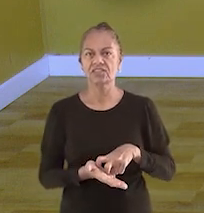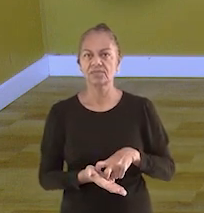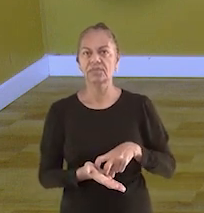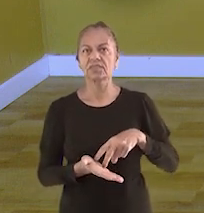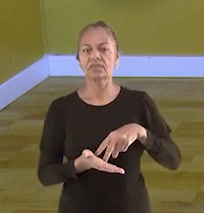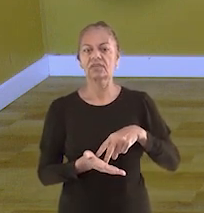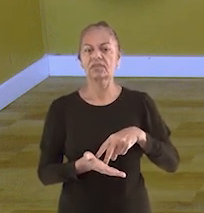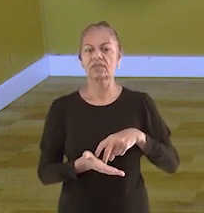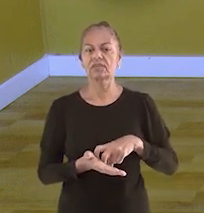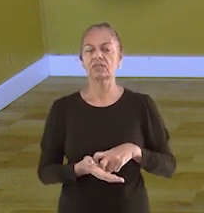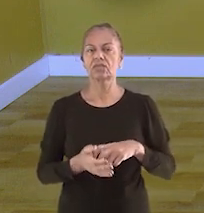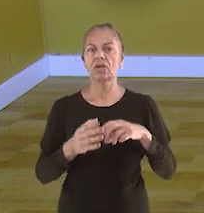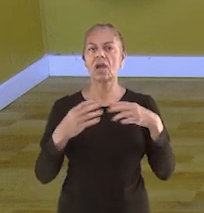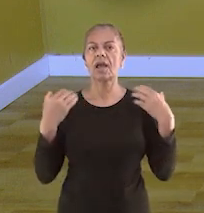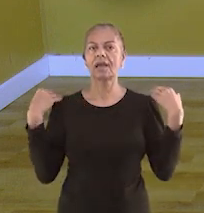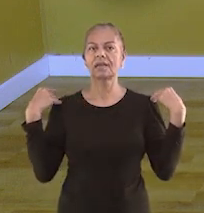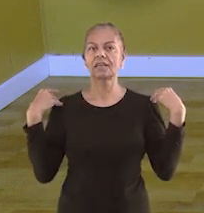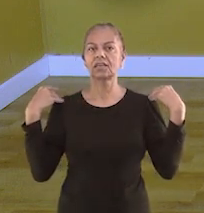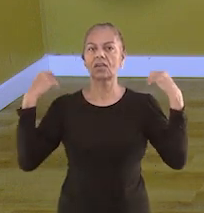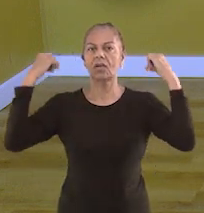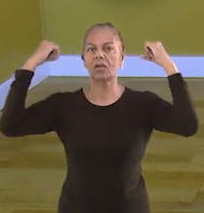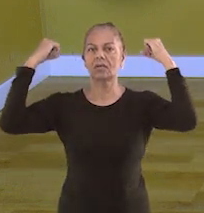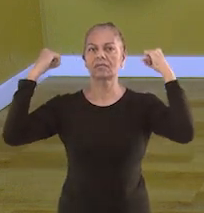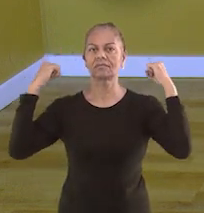desenvolvimento do ombro. Beleza?